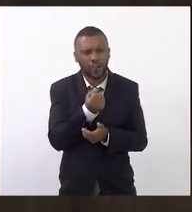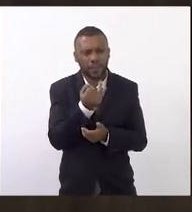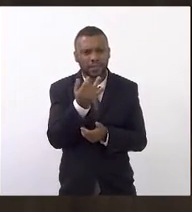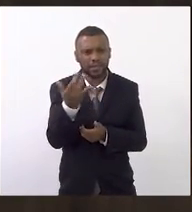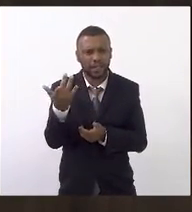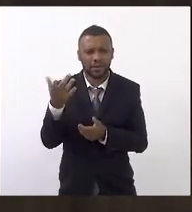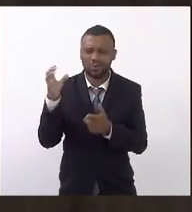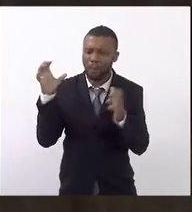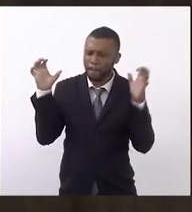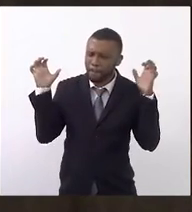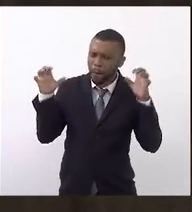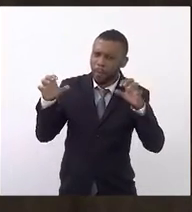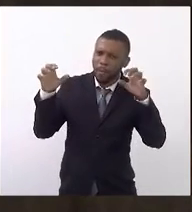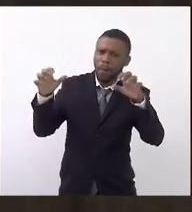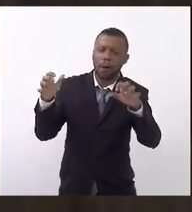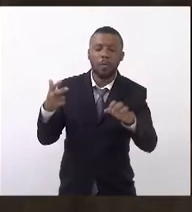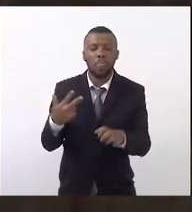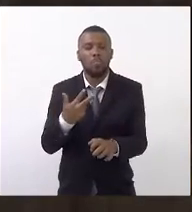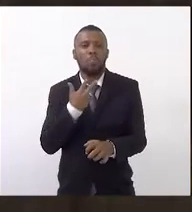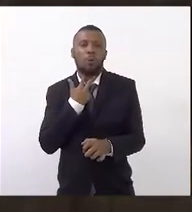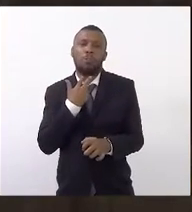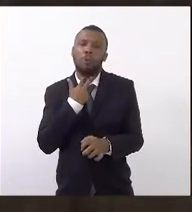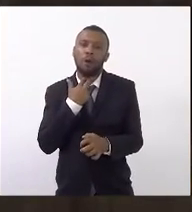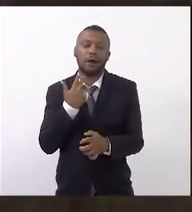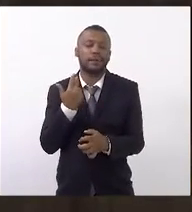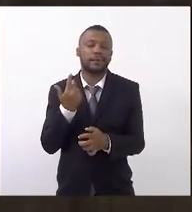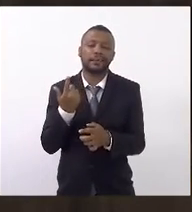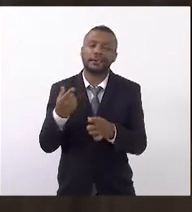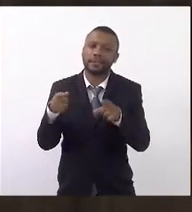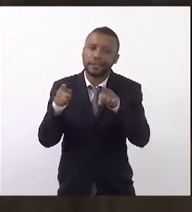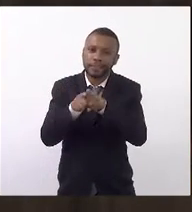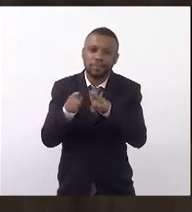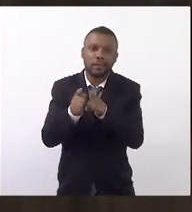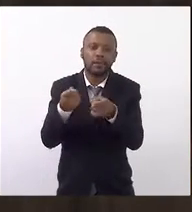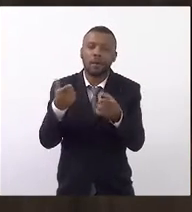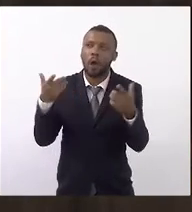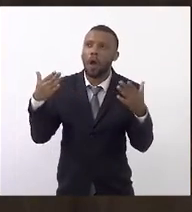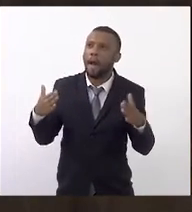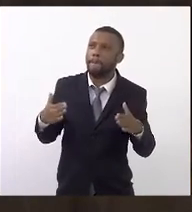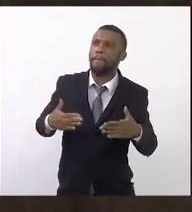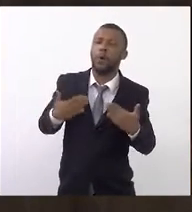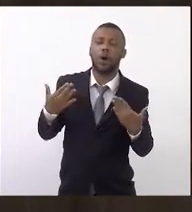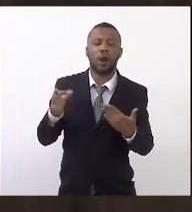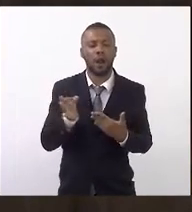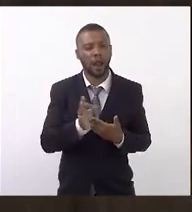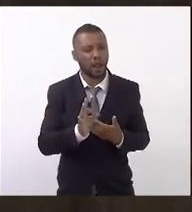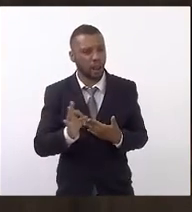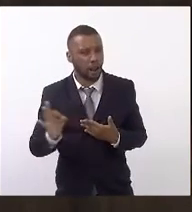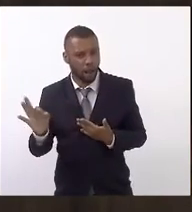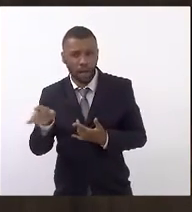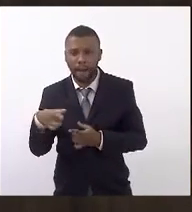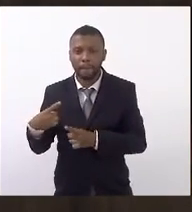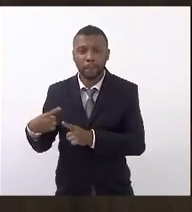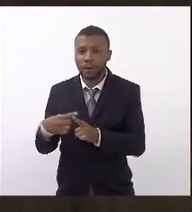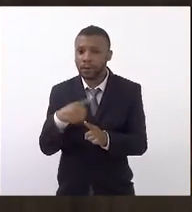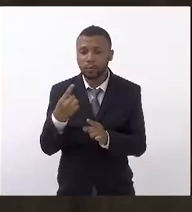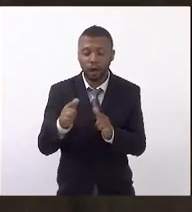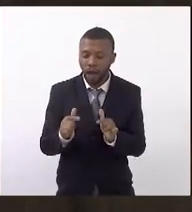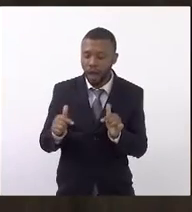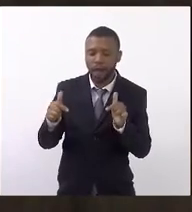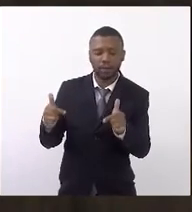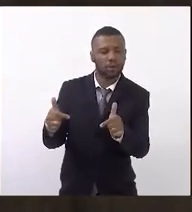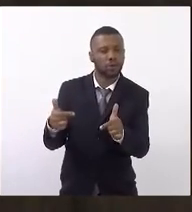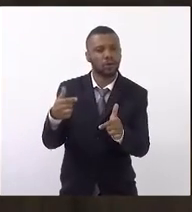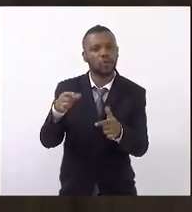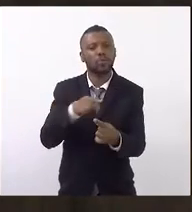chuva não pode ser também não esperada, né, nesse sentido, porque a gente precisa de ações de